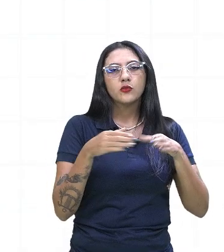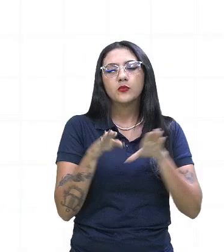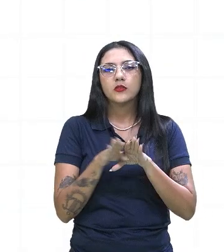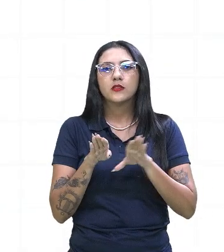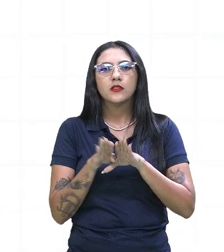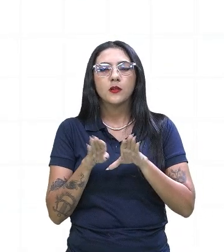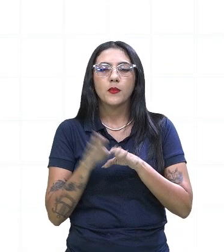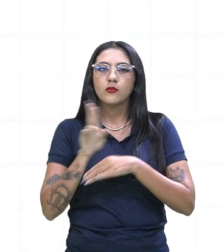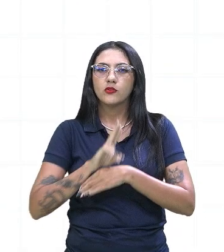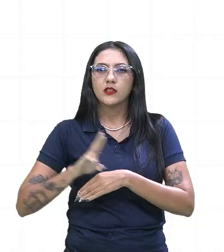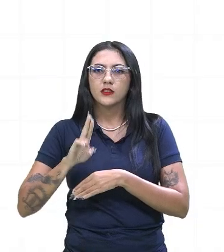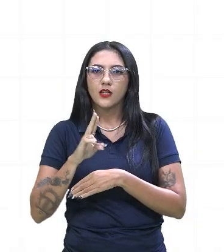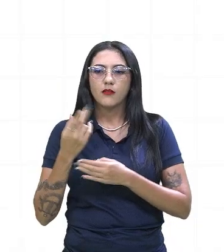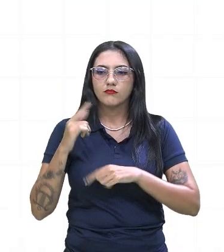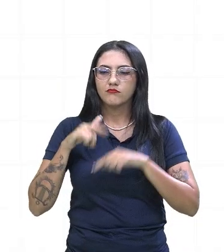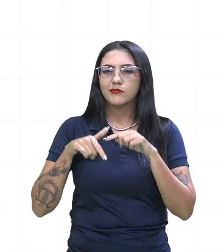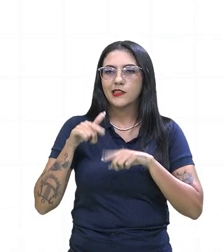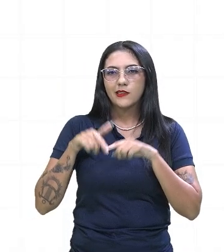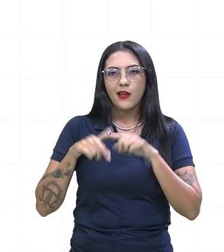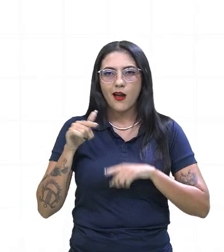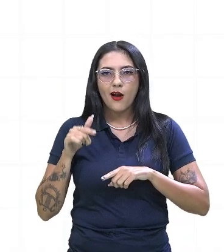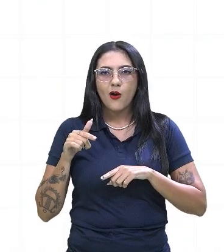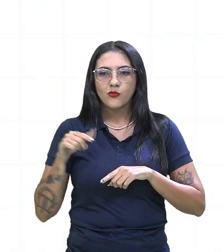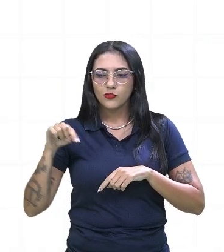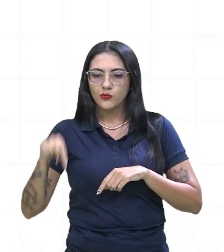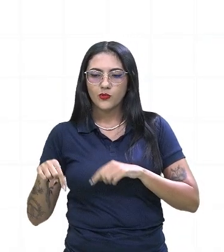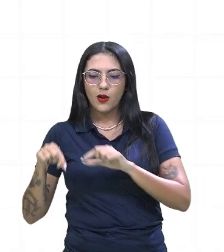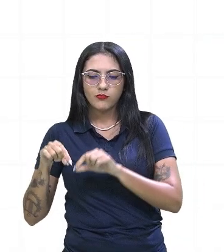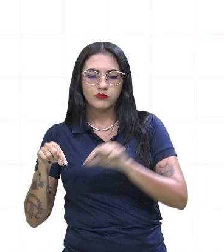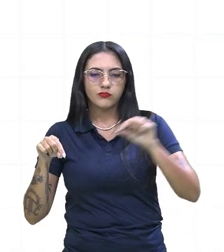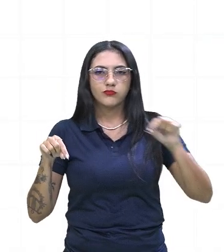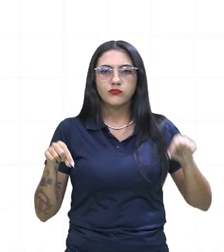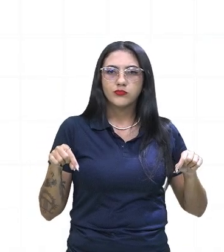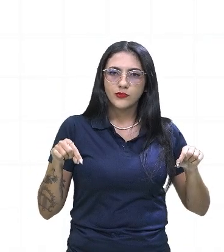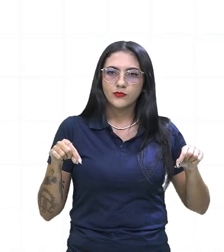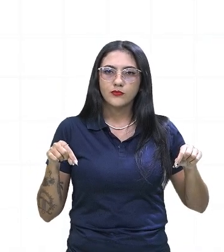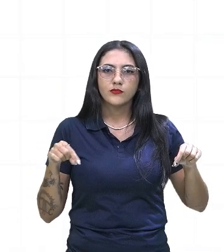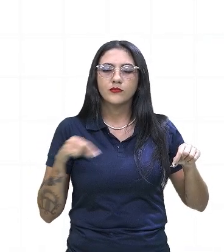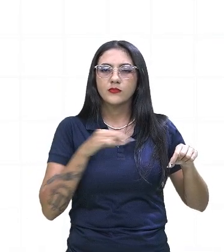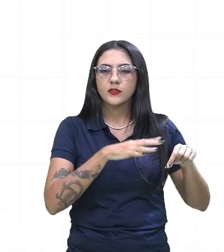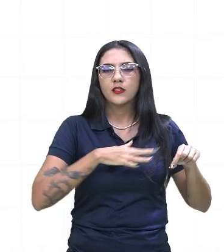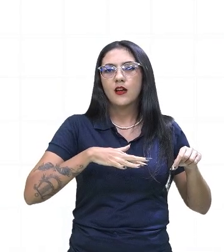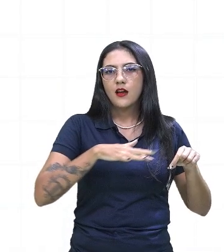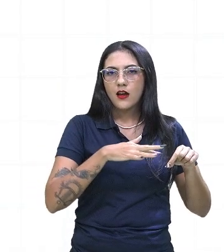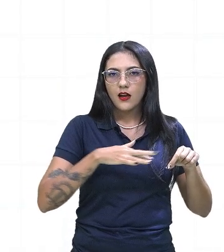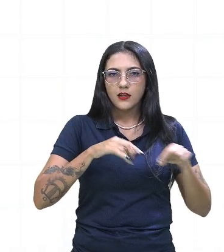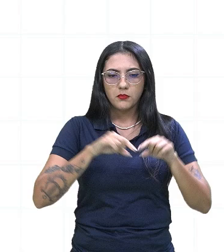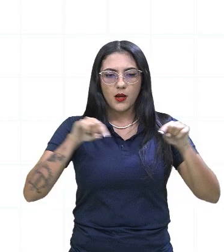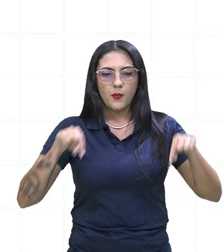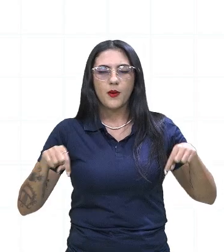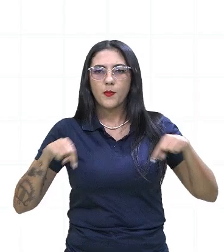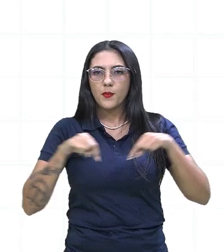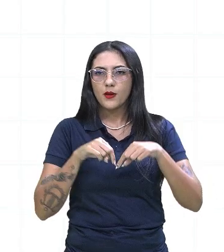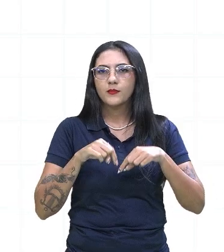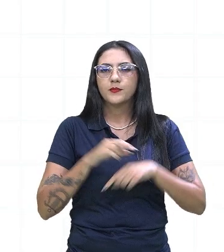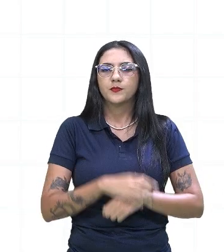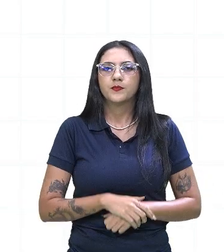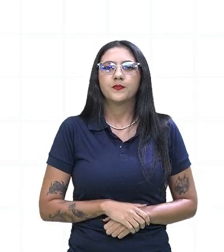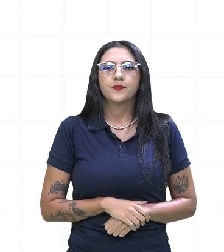levar uma bola ou outro objeto a uma meta ou setor da quadra, campo defendida pelos